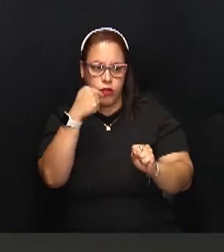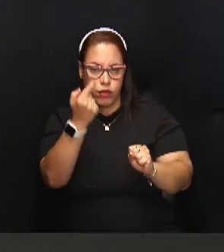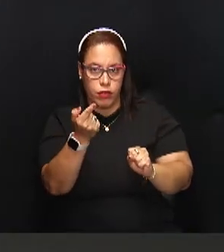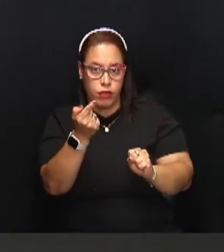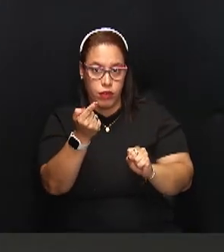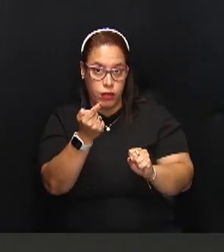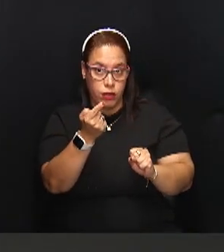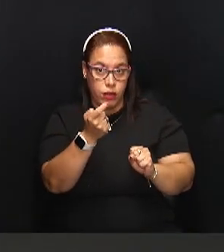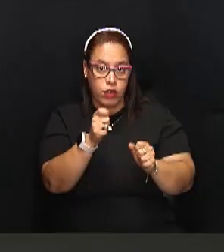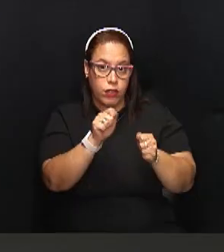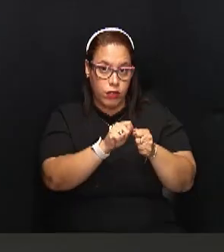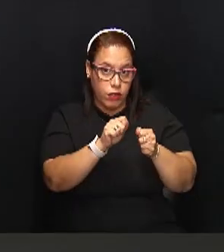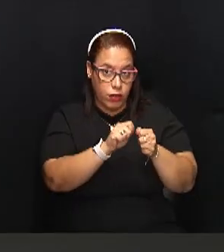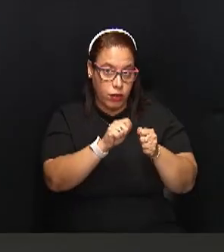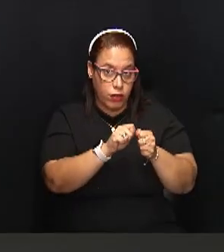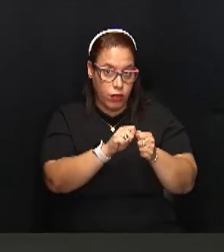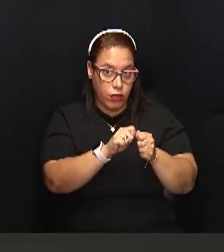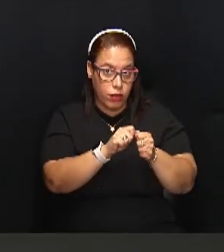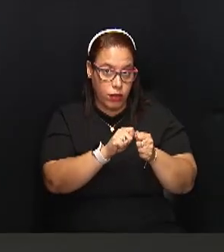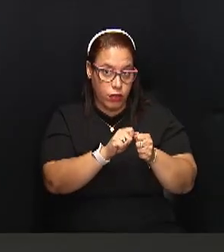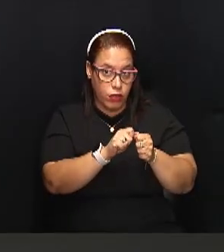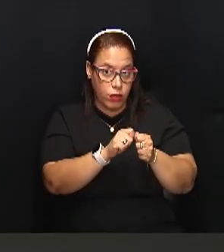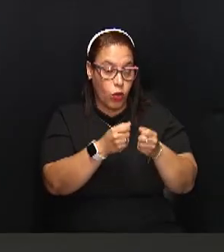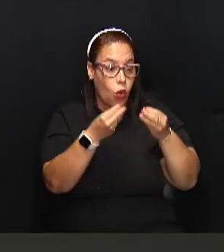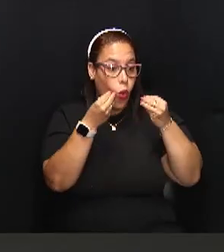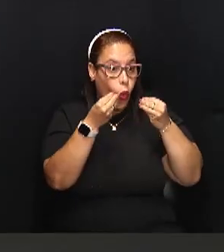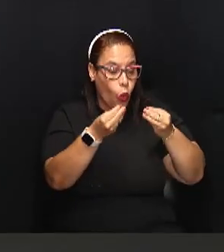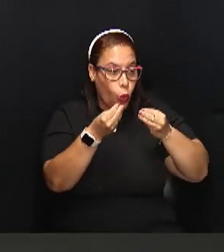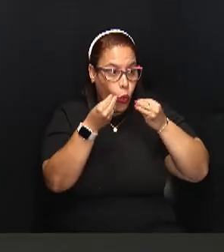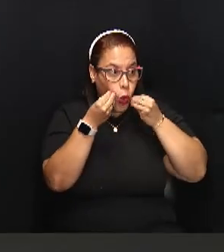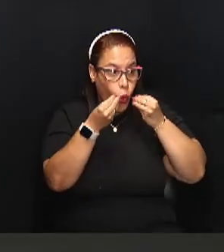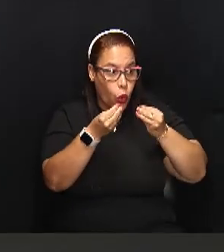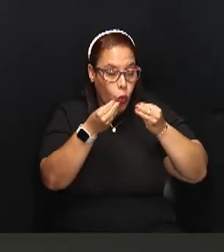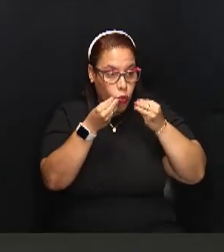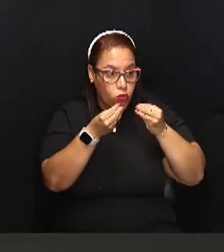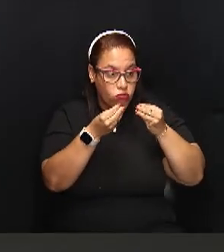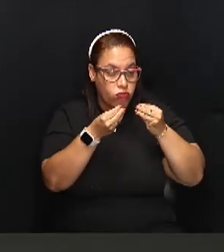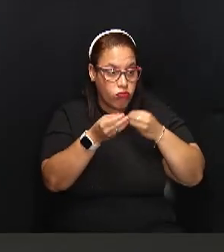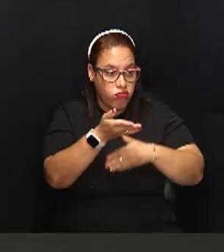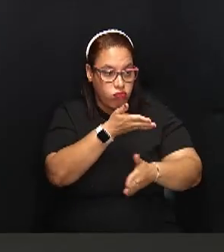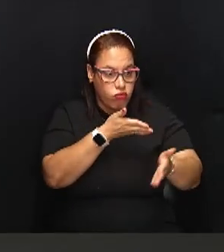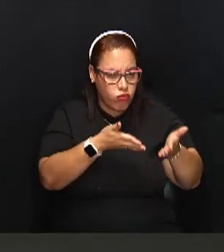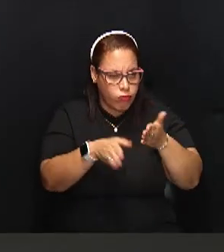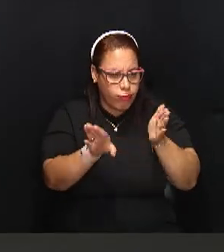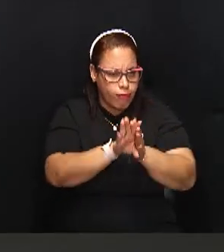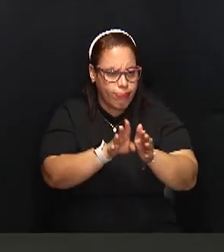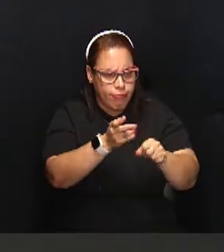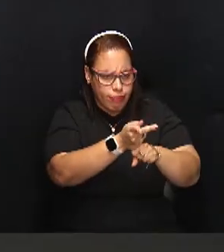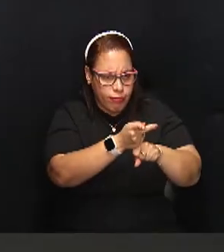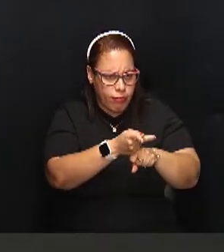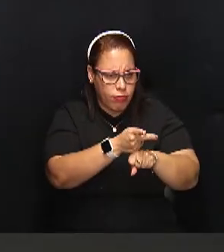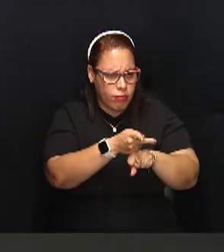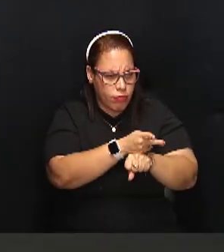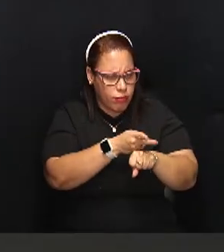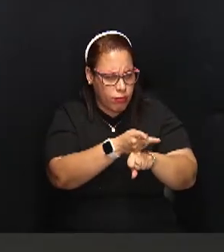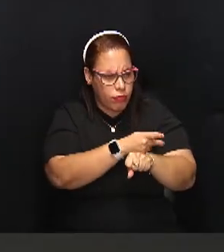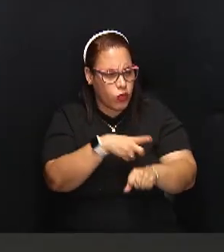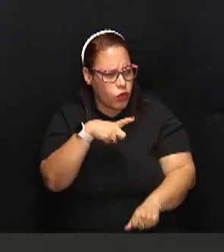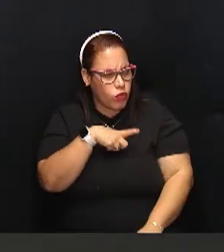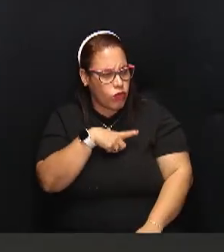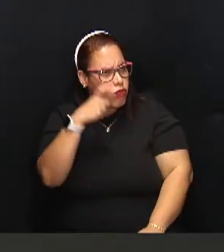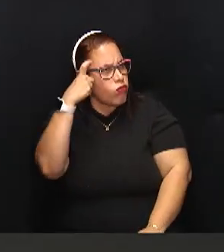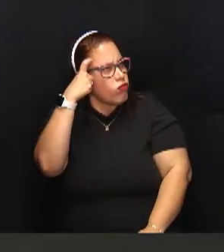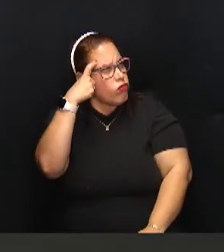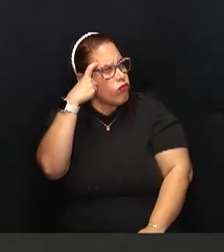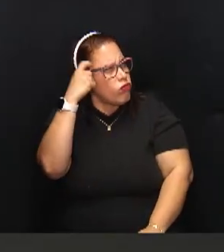ser execuível. Como que está as suas demandas? Muita gente procurando, já tem uma linha, já tem